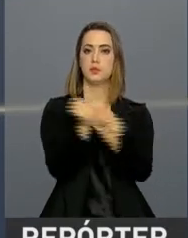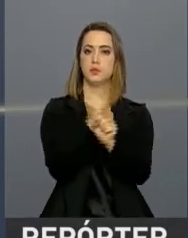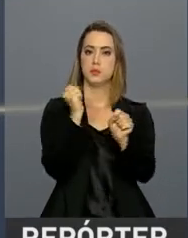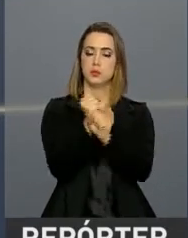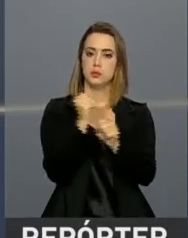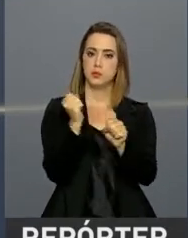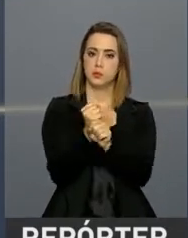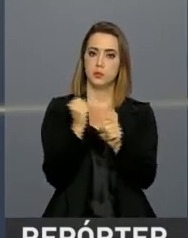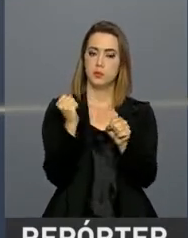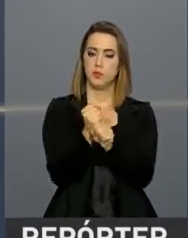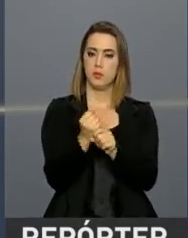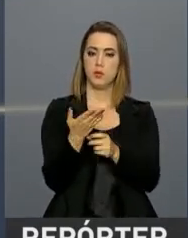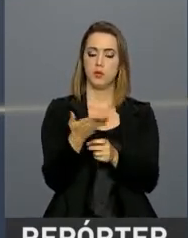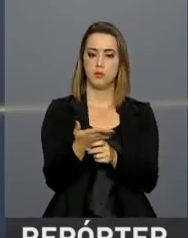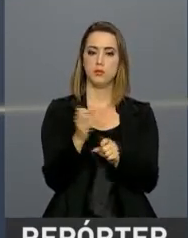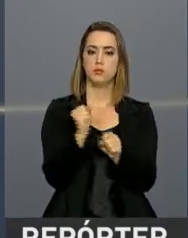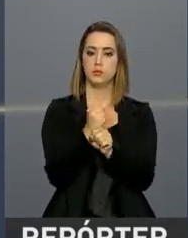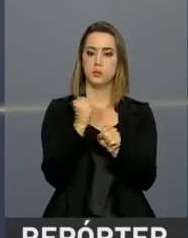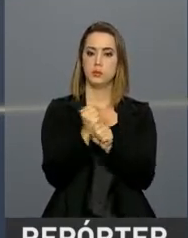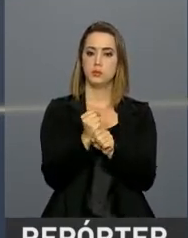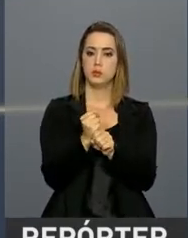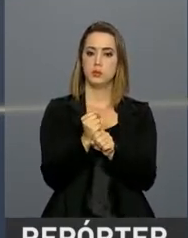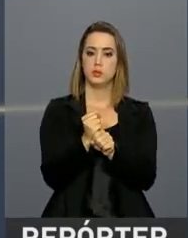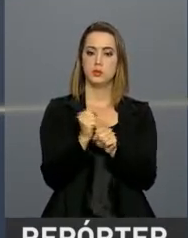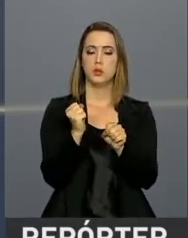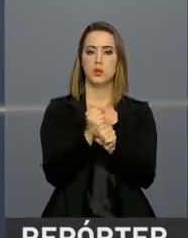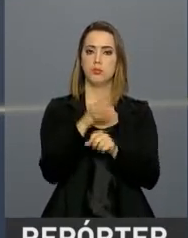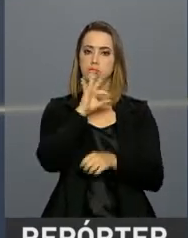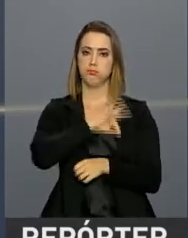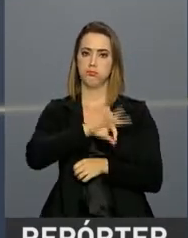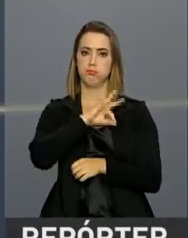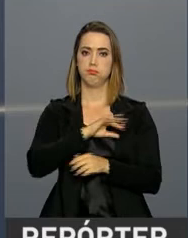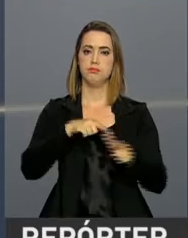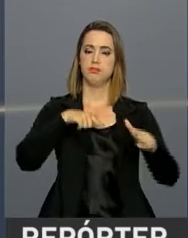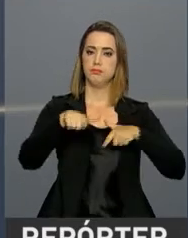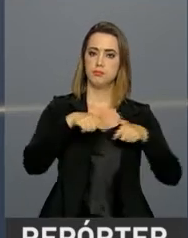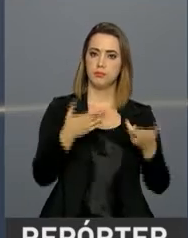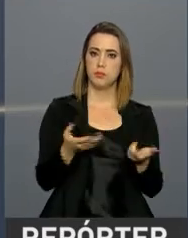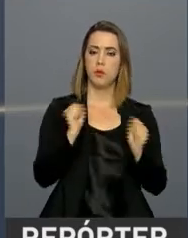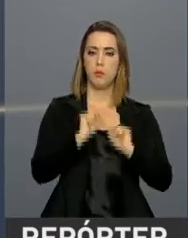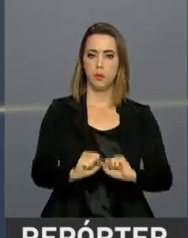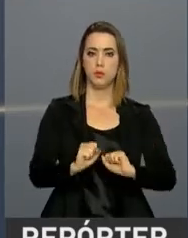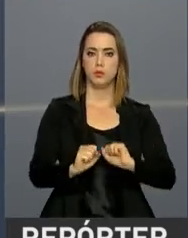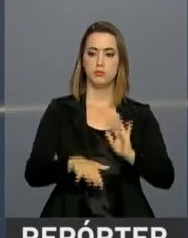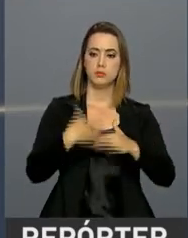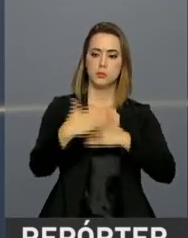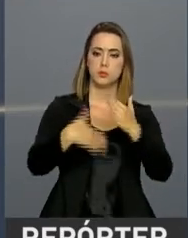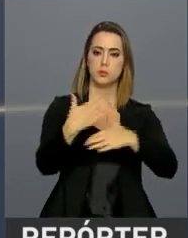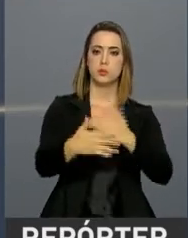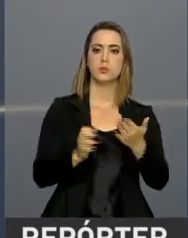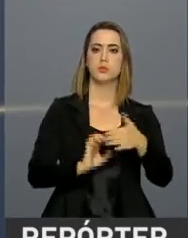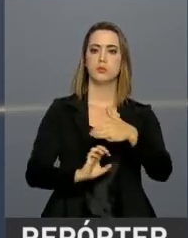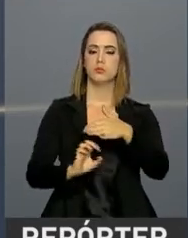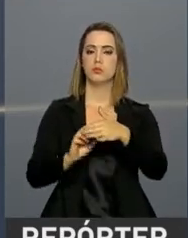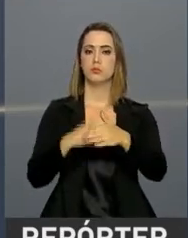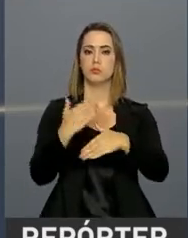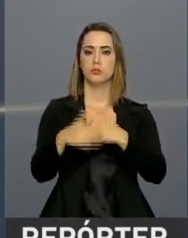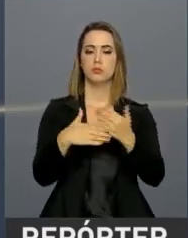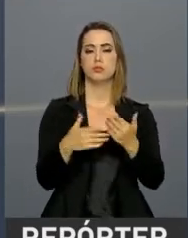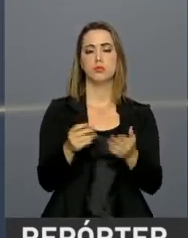um importantíssimo segmento de geração de renda e emprego, ele consiga manter esse processo